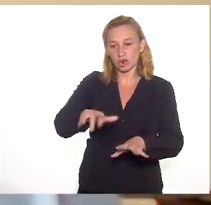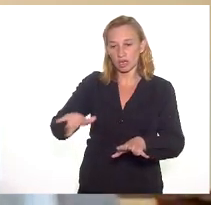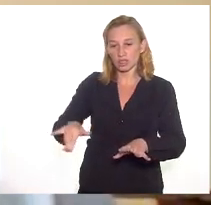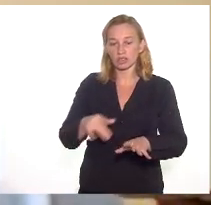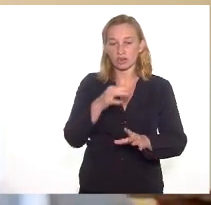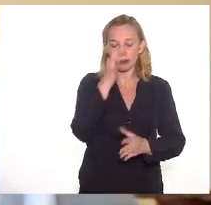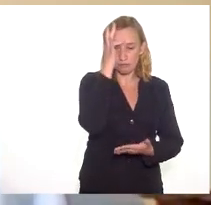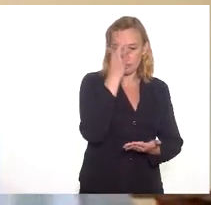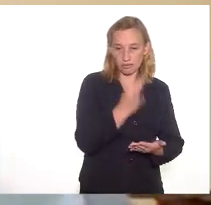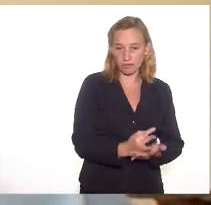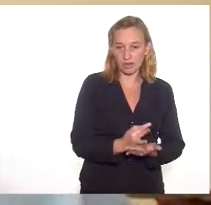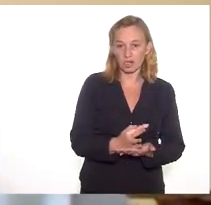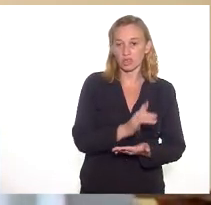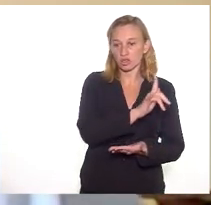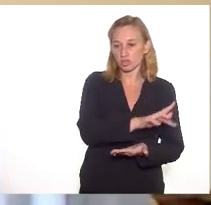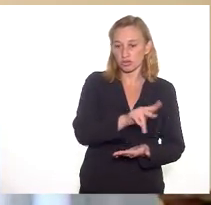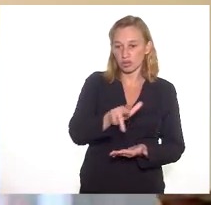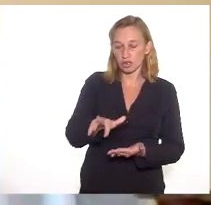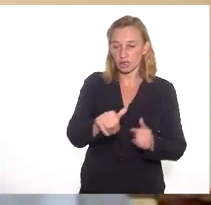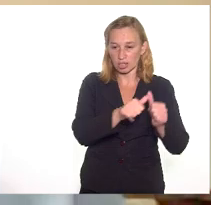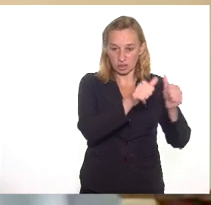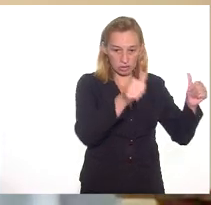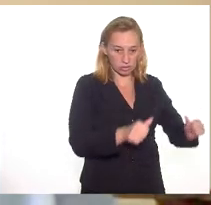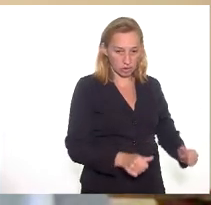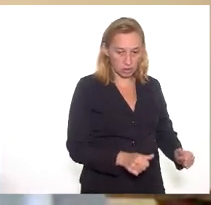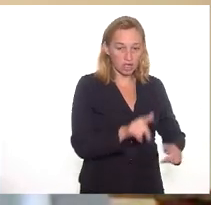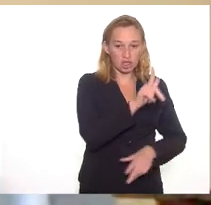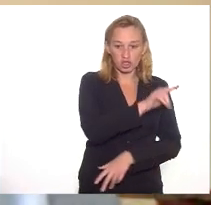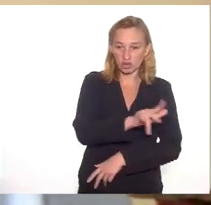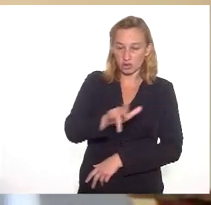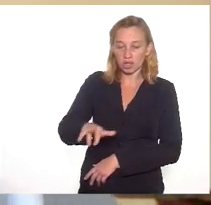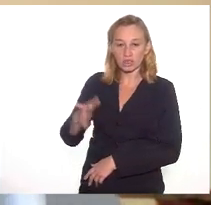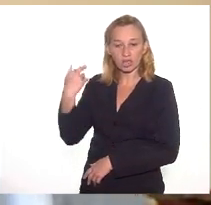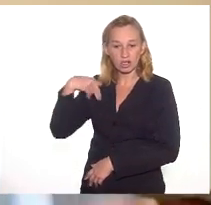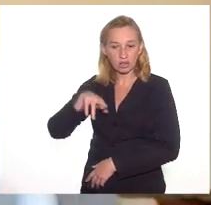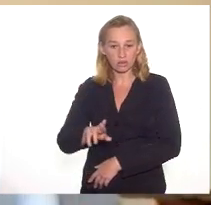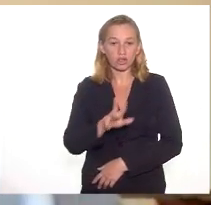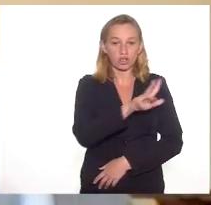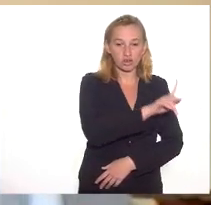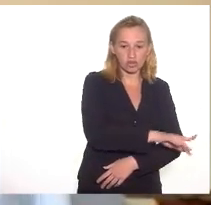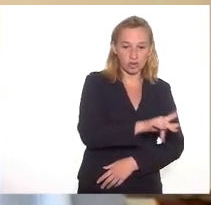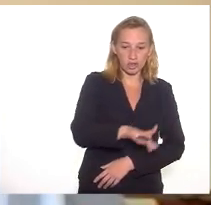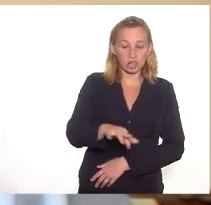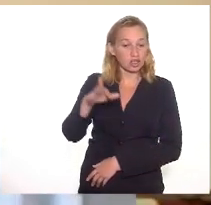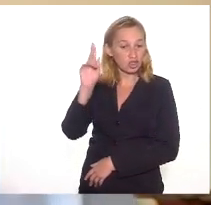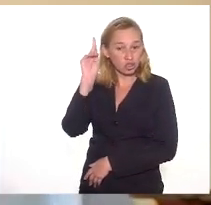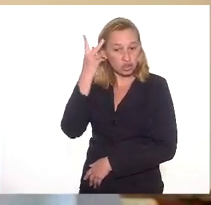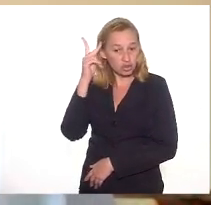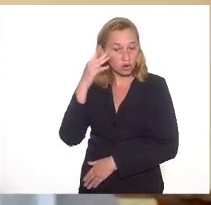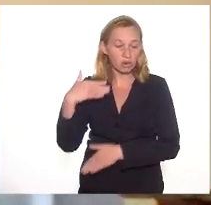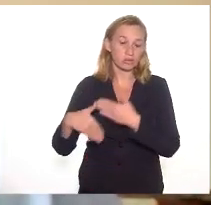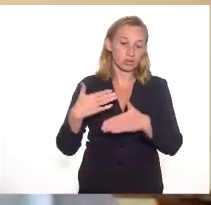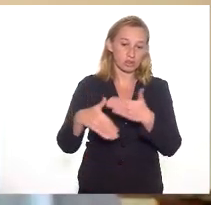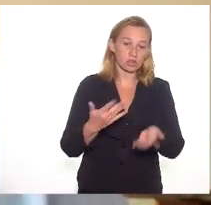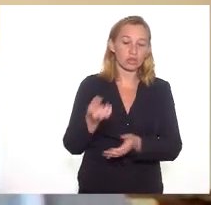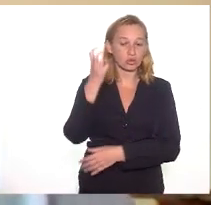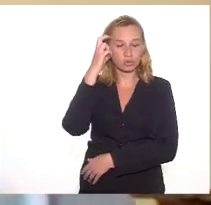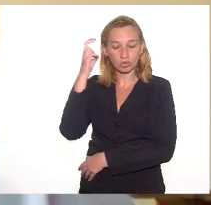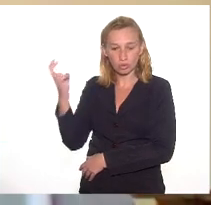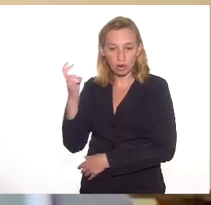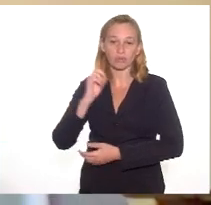fé, às diferentes crenças, às diferentes religiões e às diferentes histórias, trajetórias e contribuições culturais. Eu não